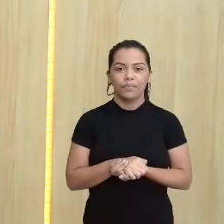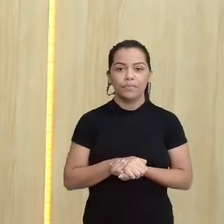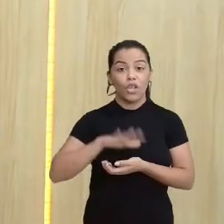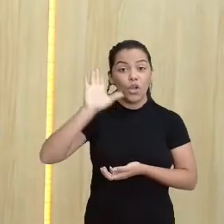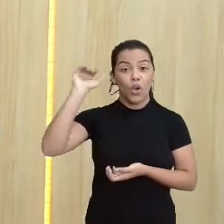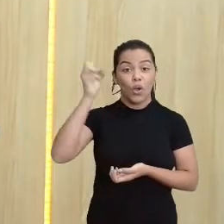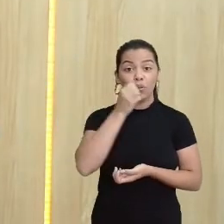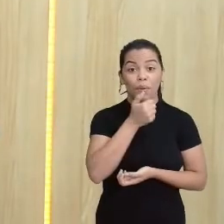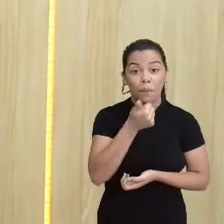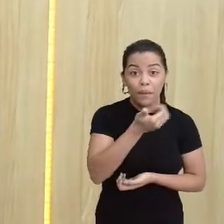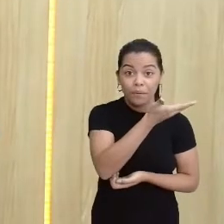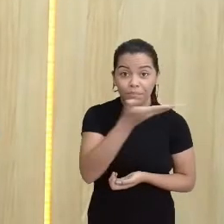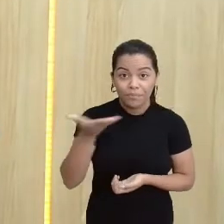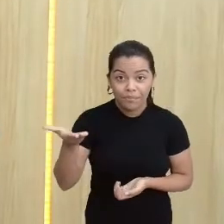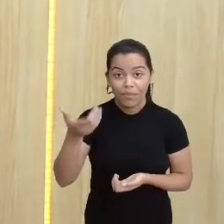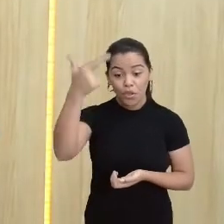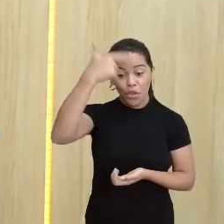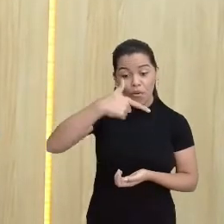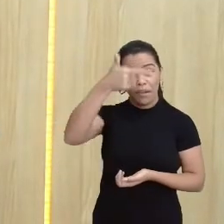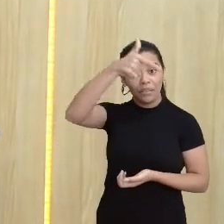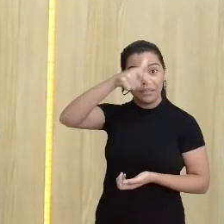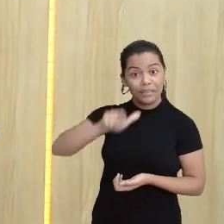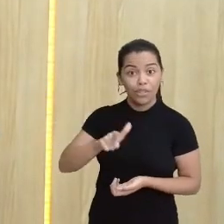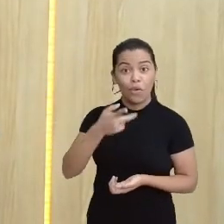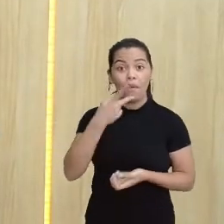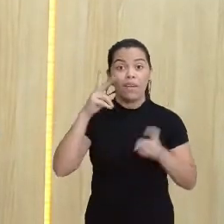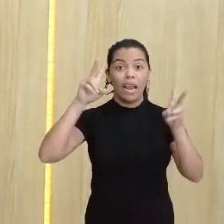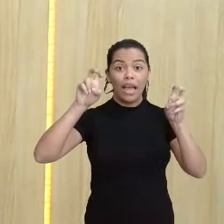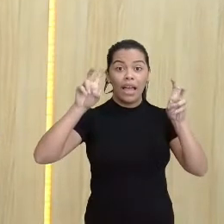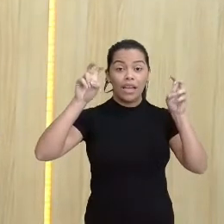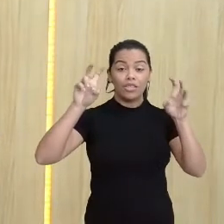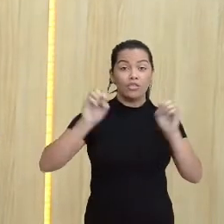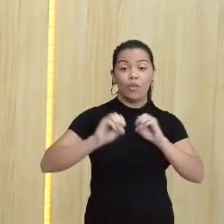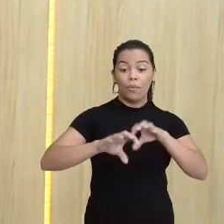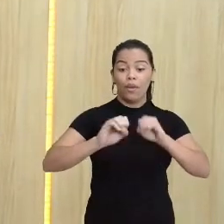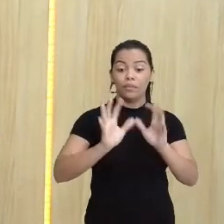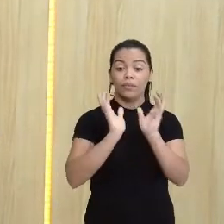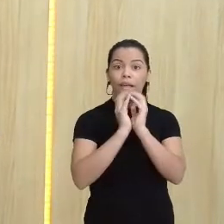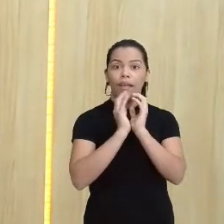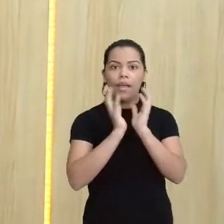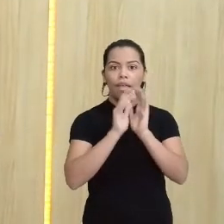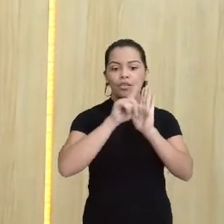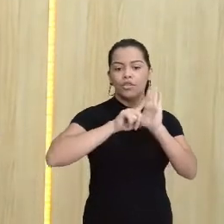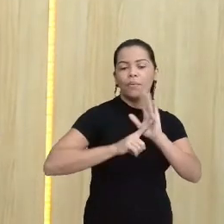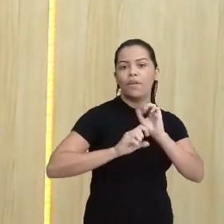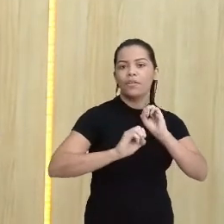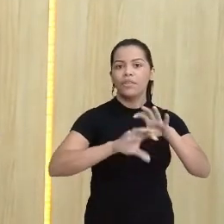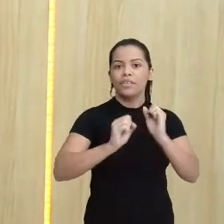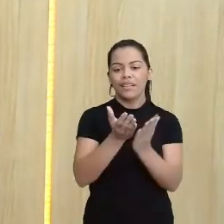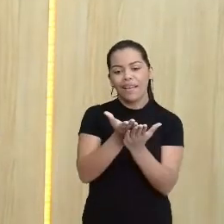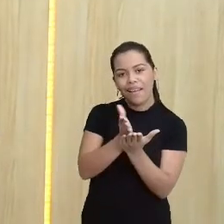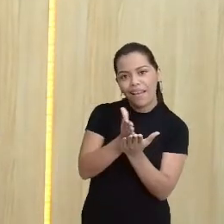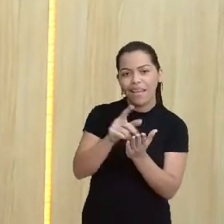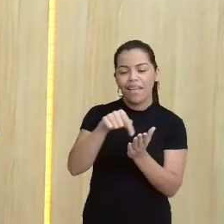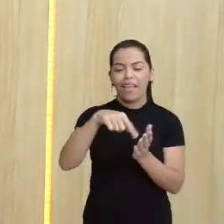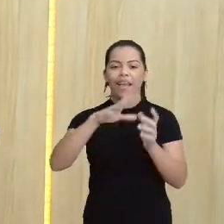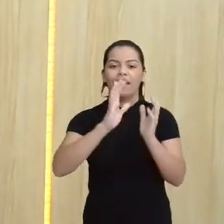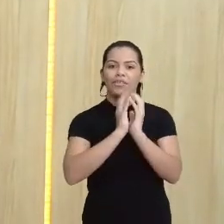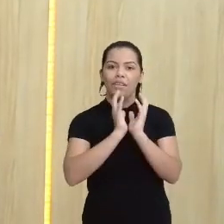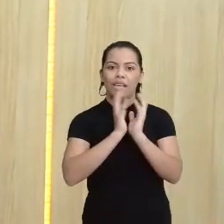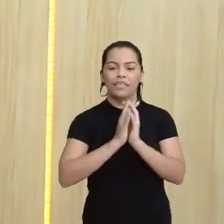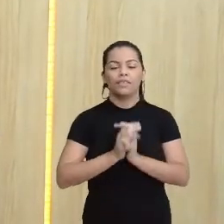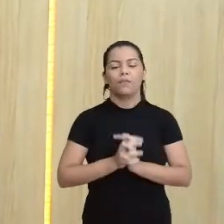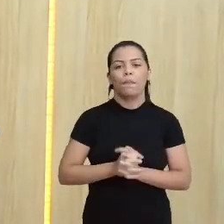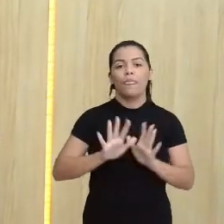Olá, tudo bem com vocês? Estou aqui novamente para falar do Educa Recife, o programa de ensino híbrido da Prefeitura do Recife. O